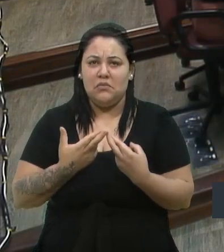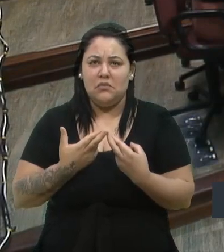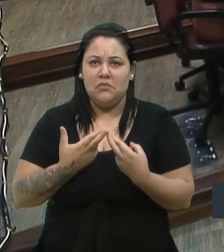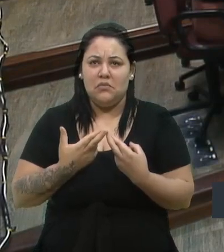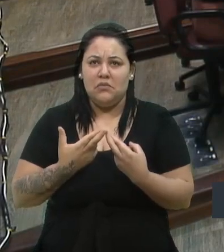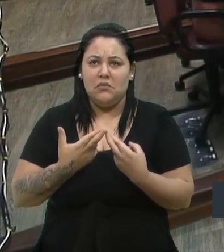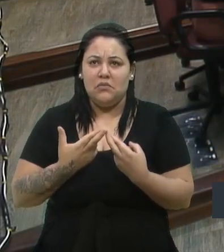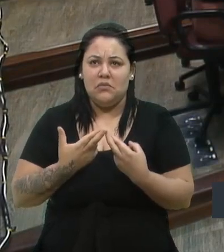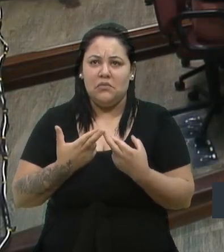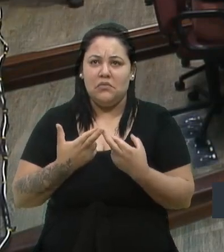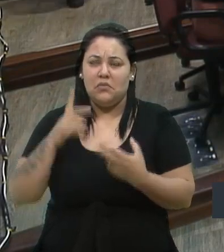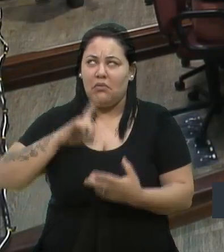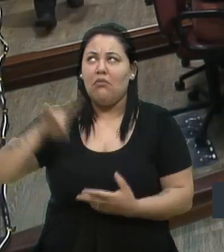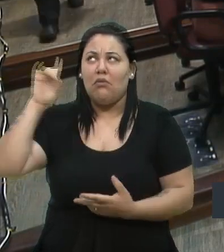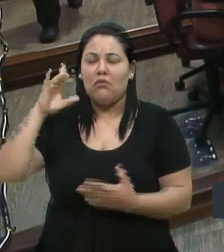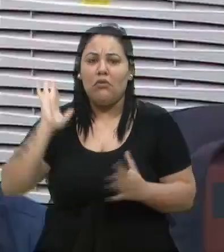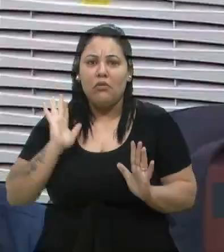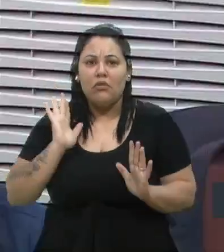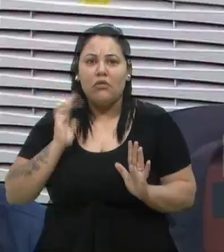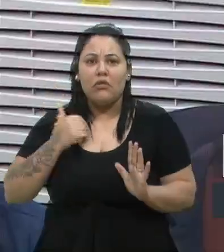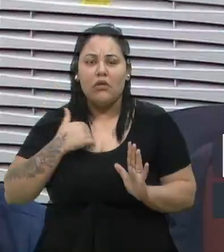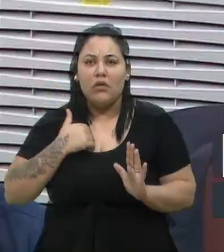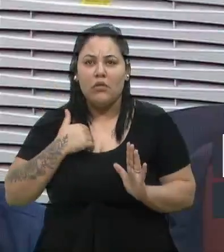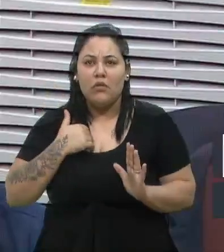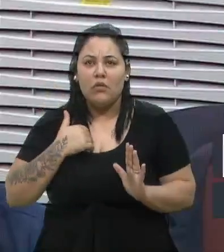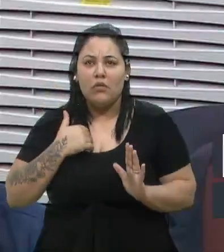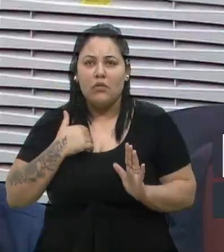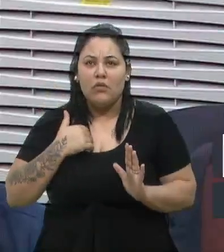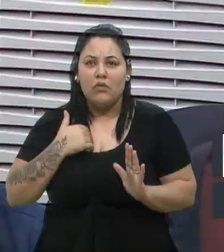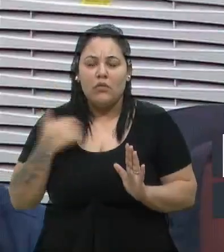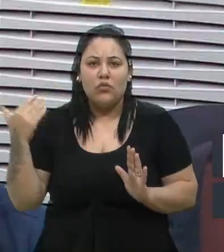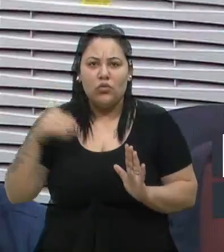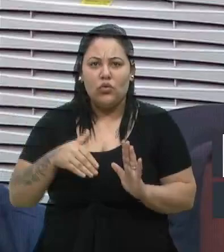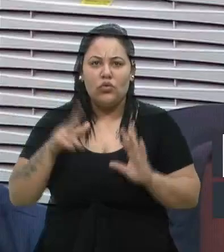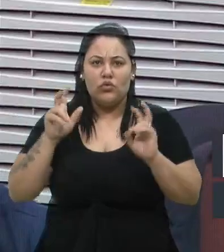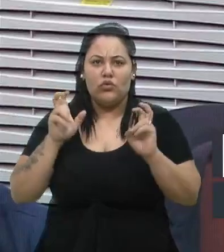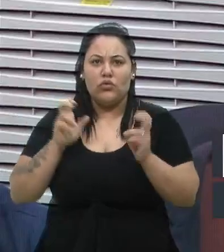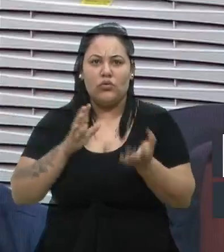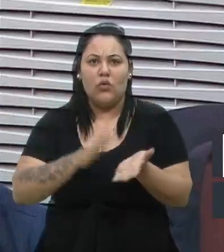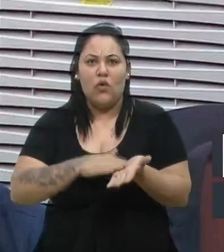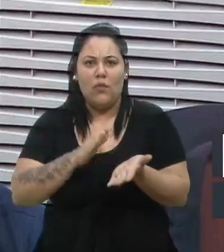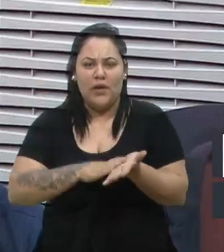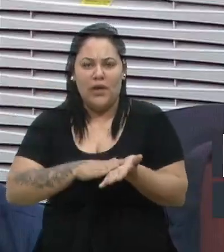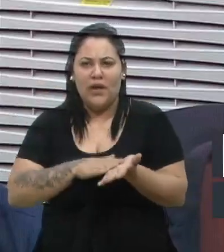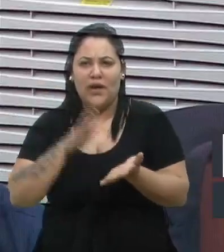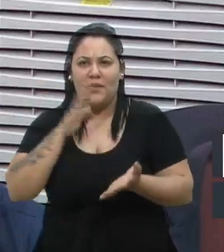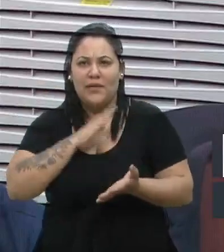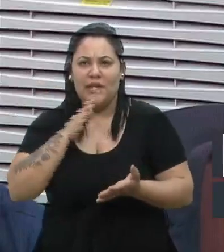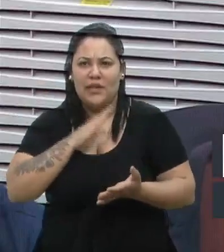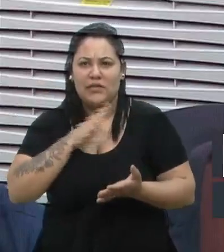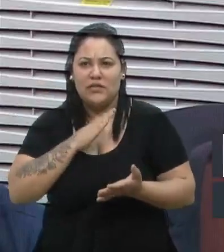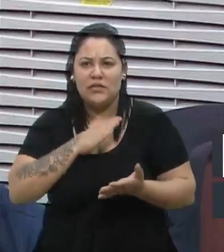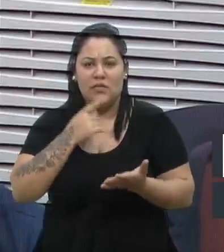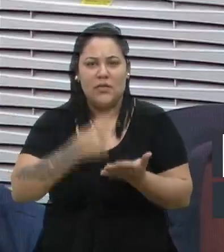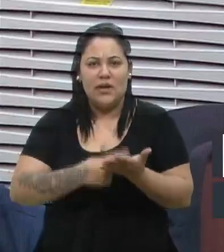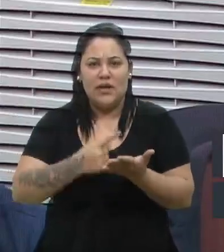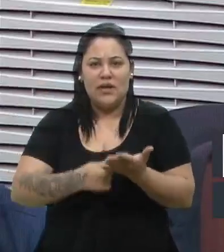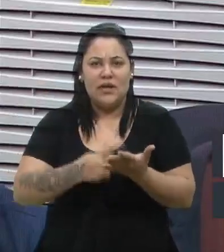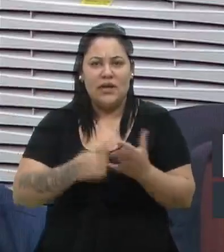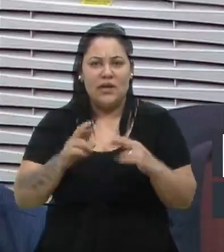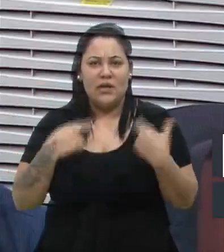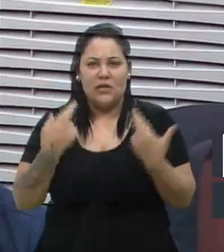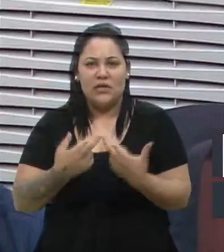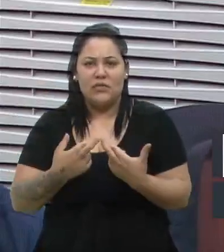dos que, inclusive, puxei aqui o assunto, cobrei eficácia lá, marquei reunião na Secretaria da